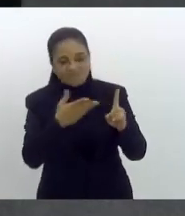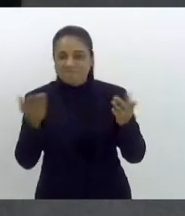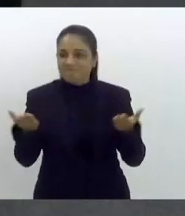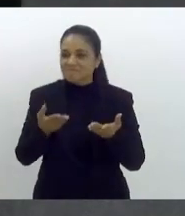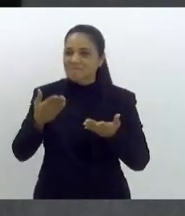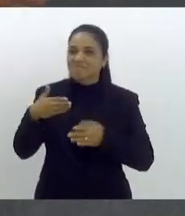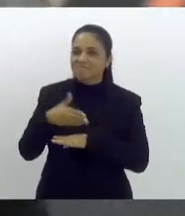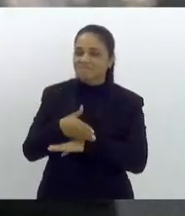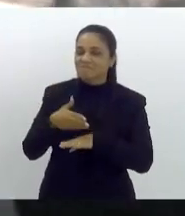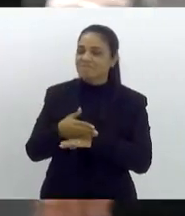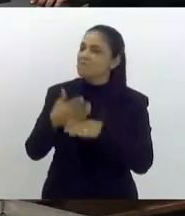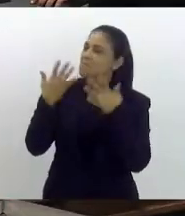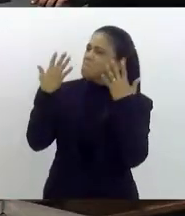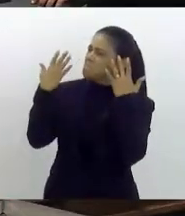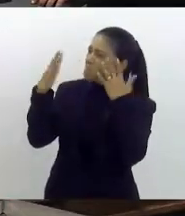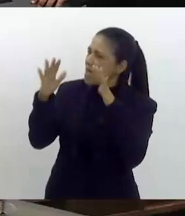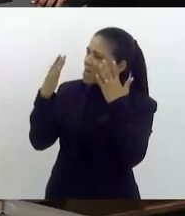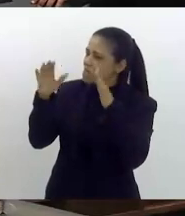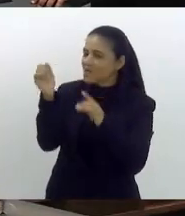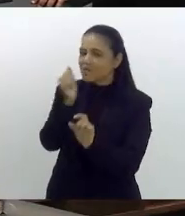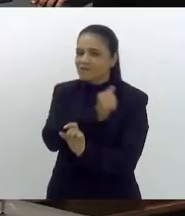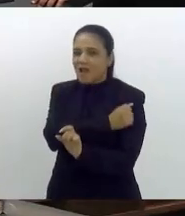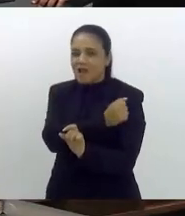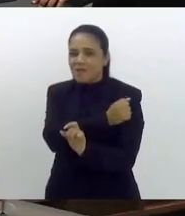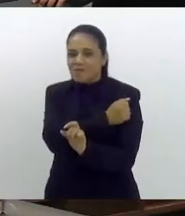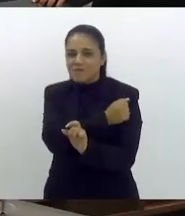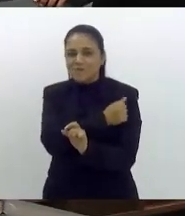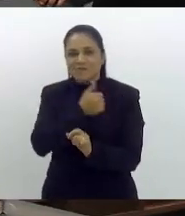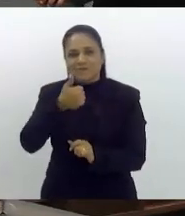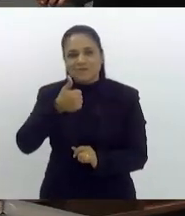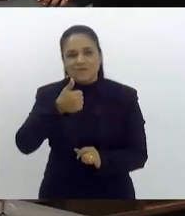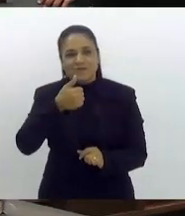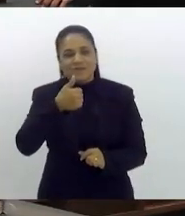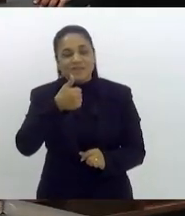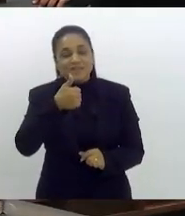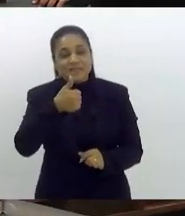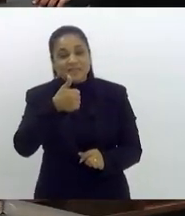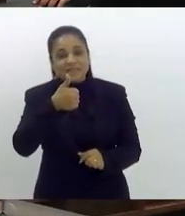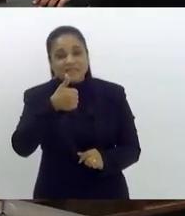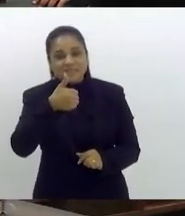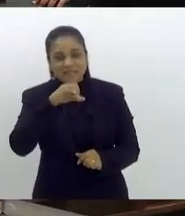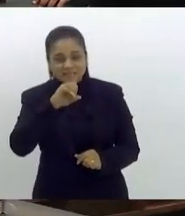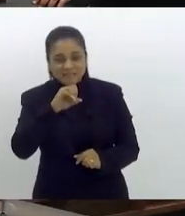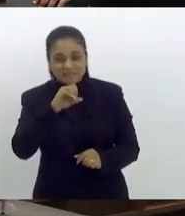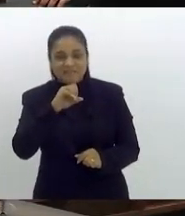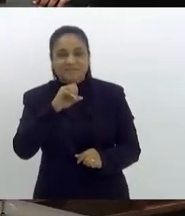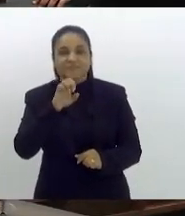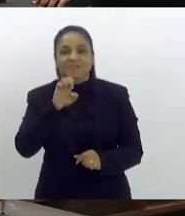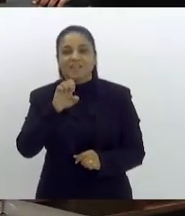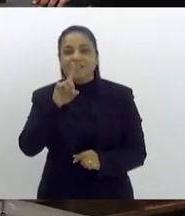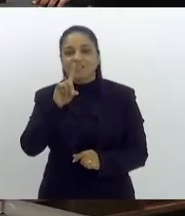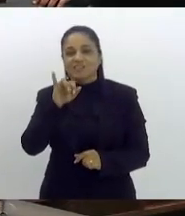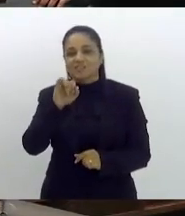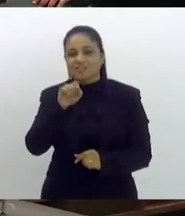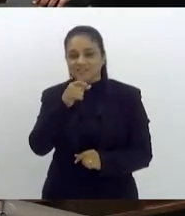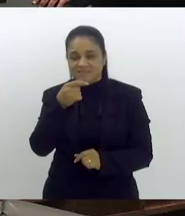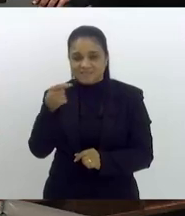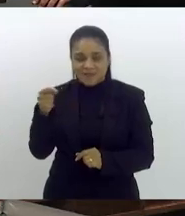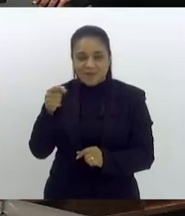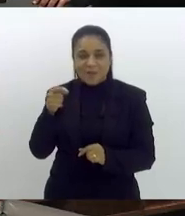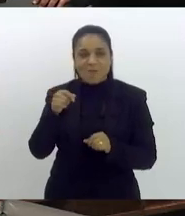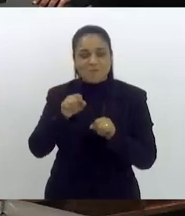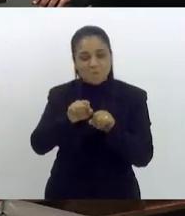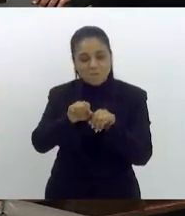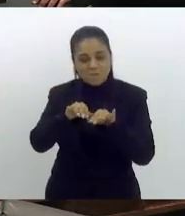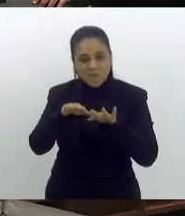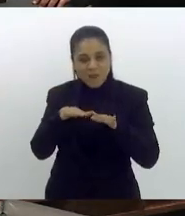Parabéns aos alunos da décima edição do Parlamento juvenil para frente aí o nosso Deputado